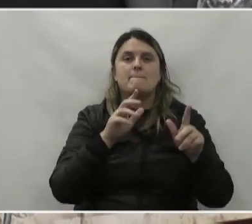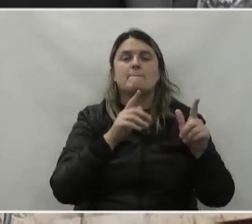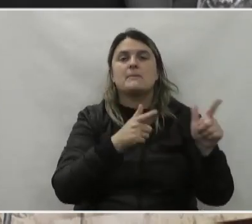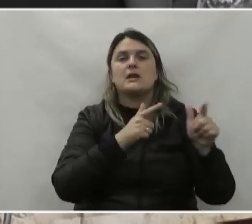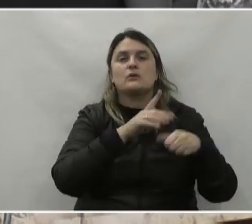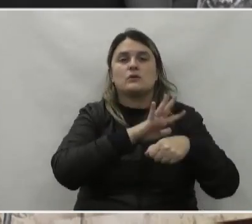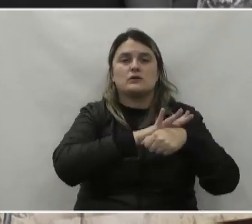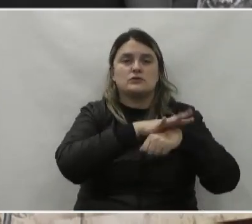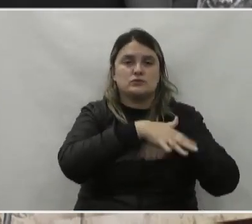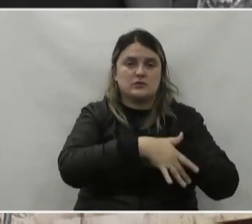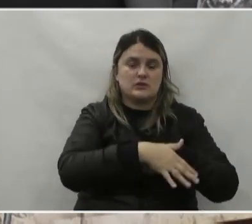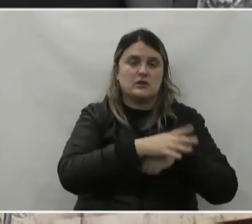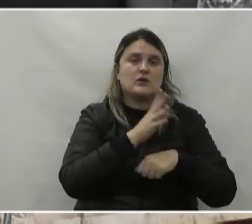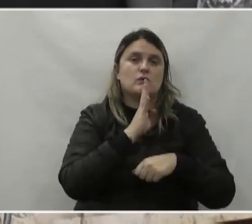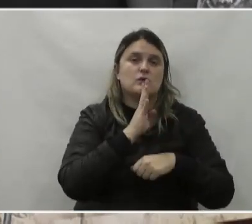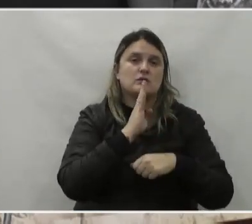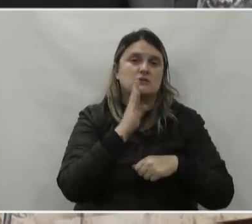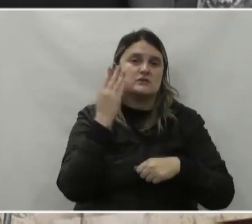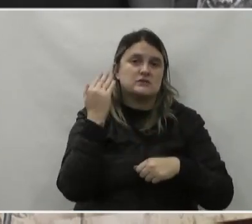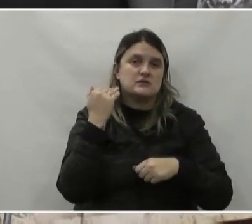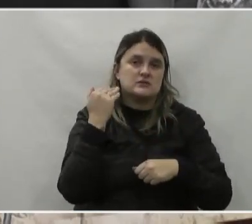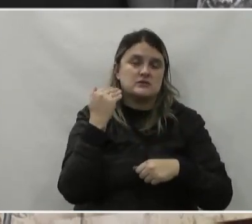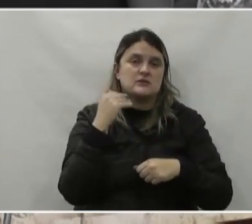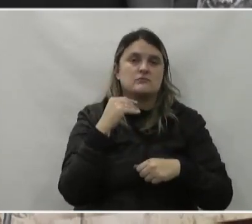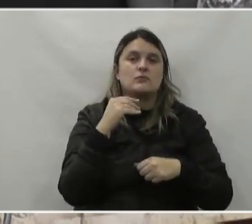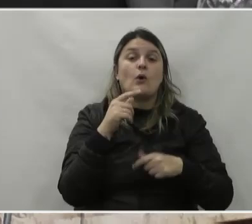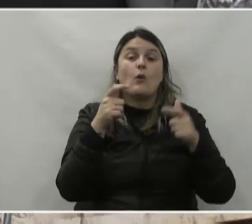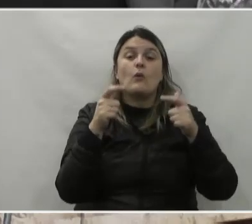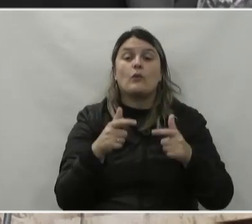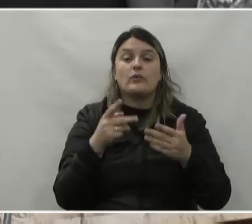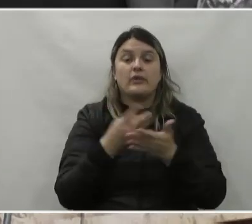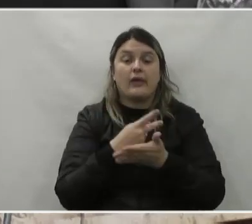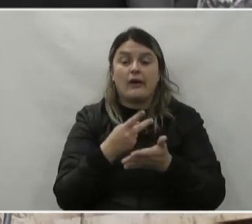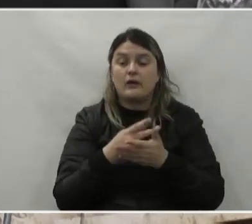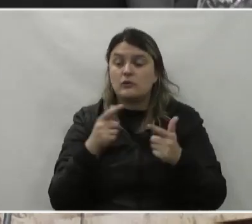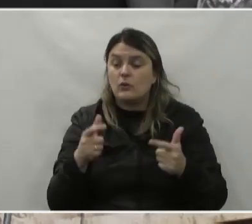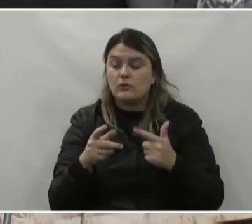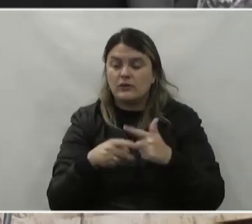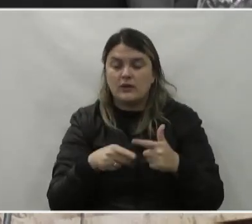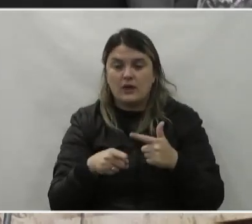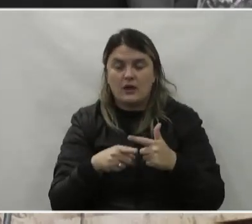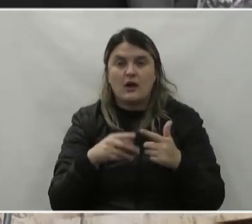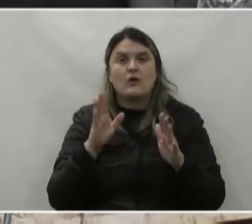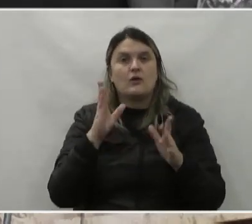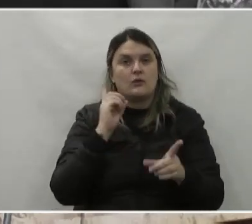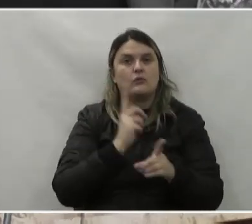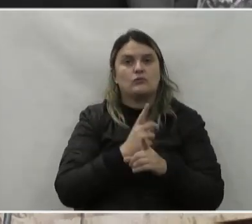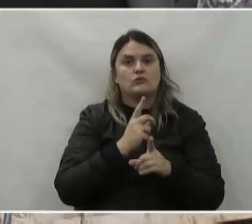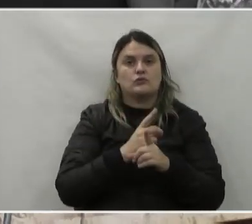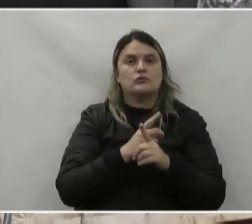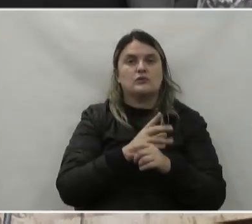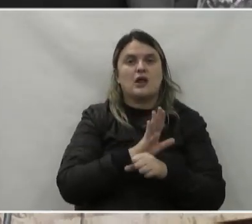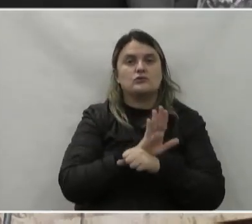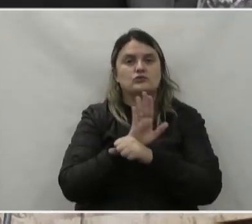reconheceu, tanto na gestão passada, os erros, como trabalhou para que eles fossem arrumados agora, né? Então, deixar claro,